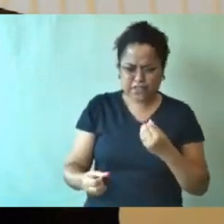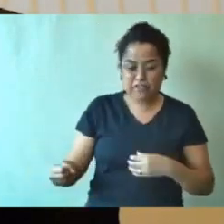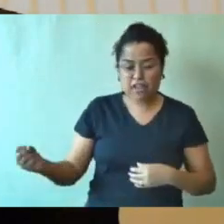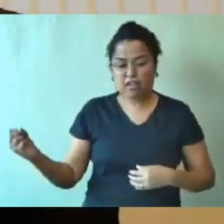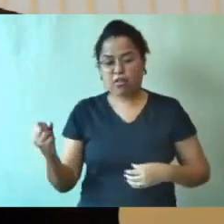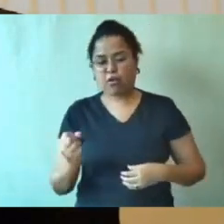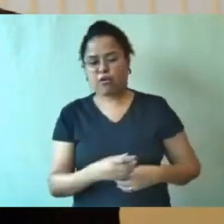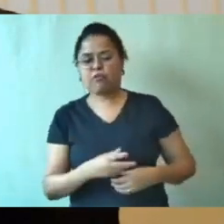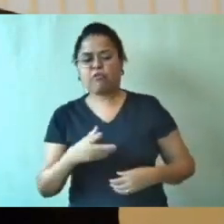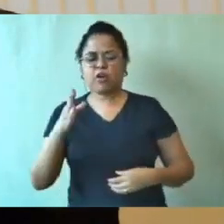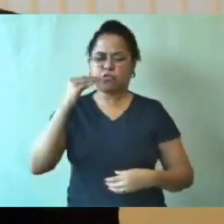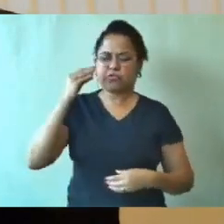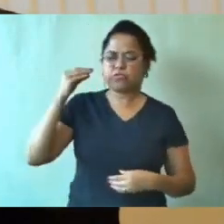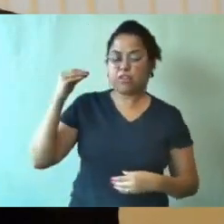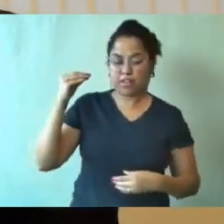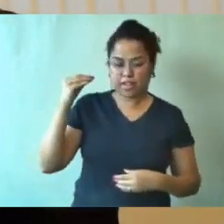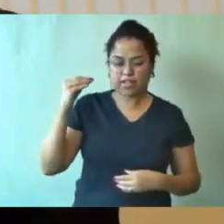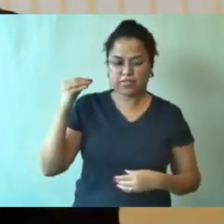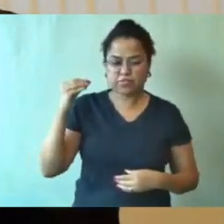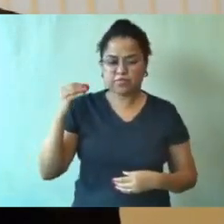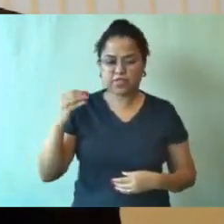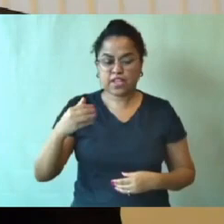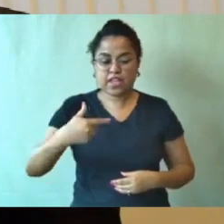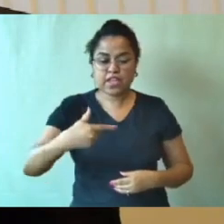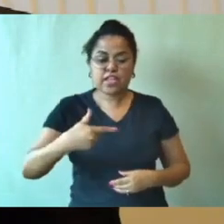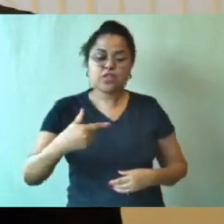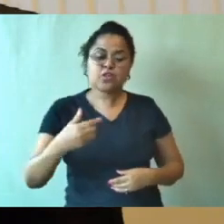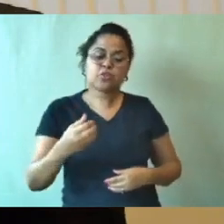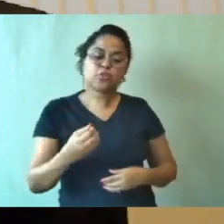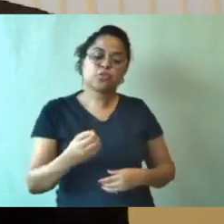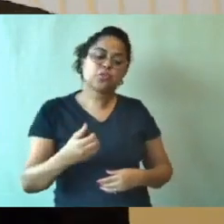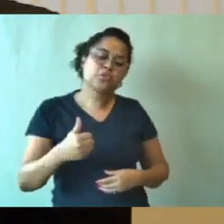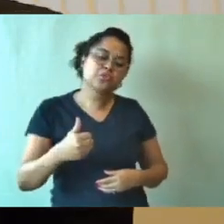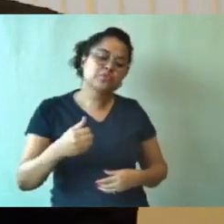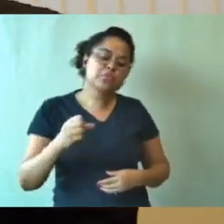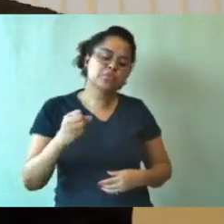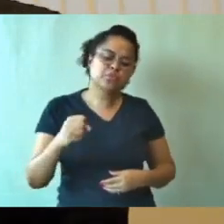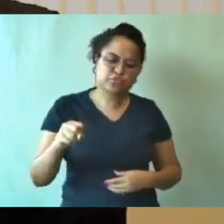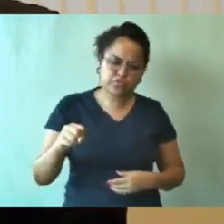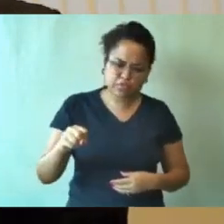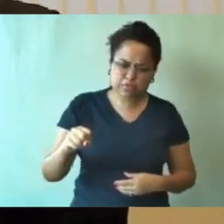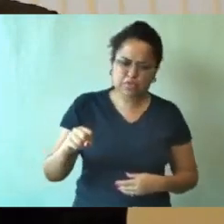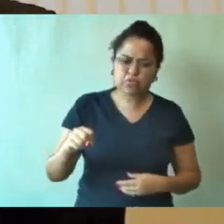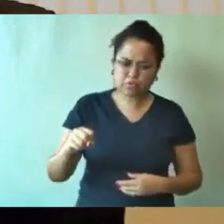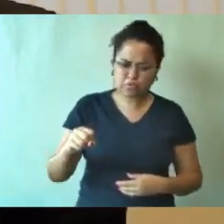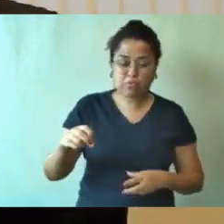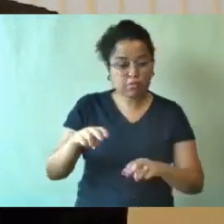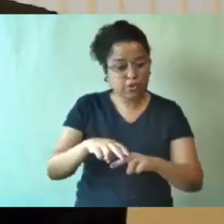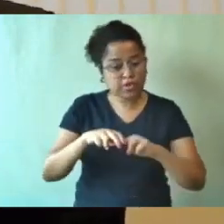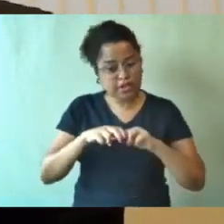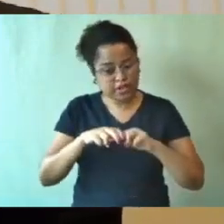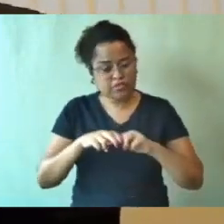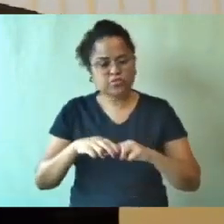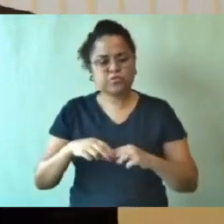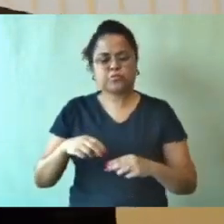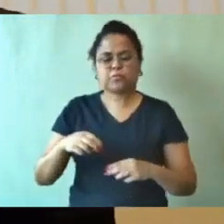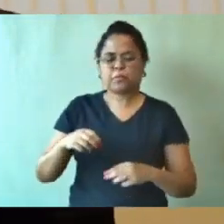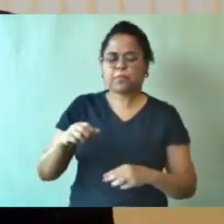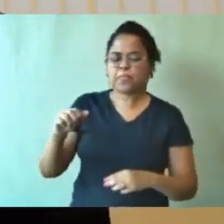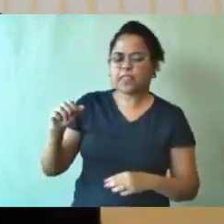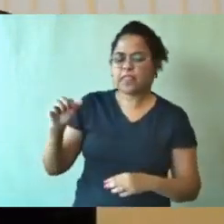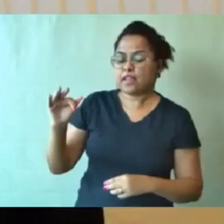Então, com isso, em 2018, até hoje, nossa tarifa continua em 4,50. A partir do ano